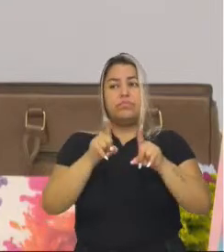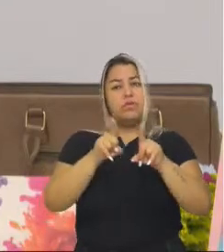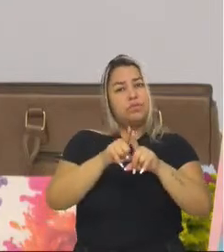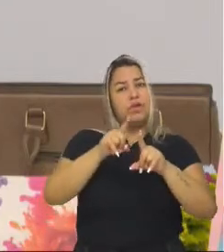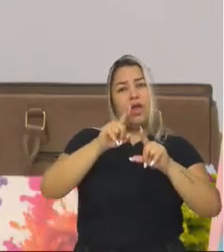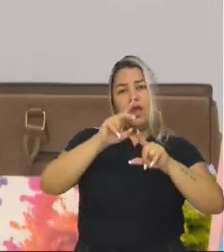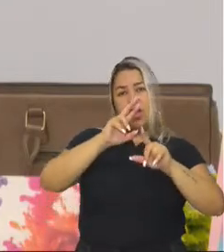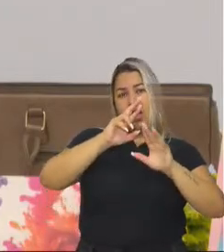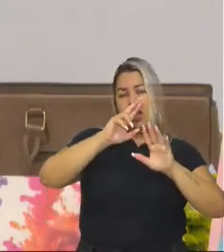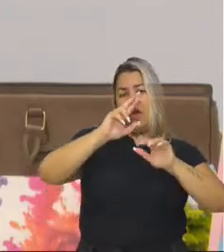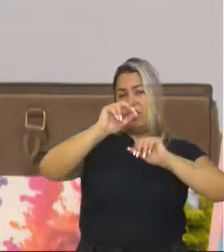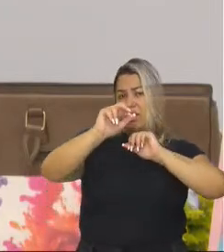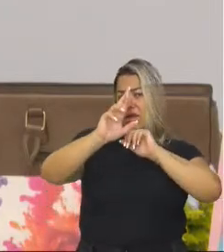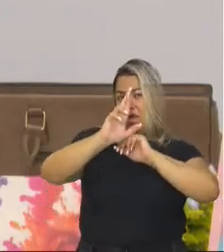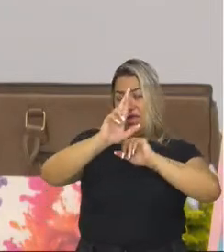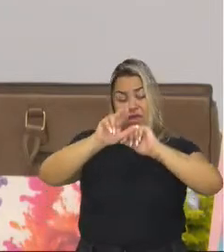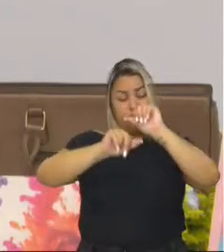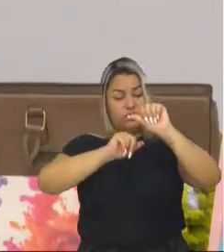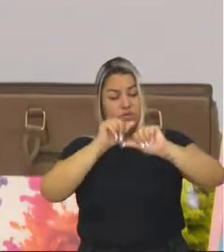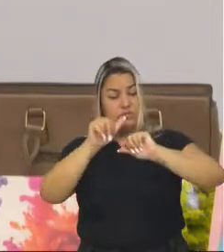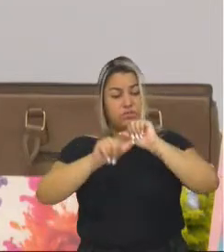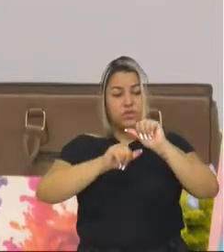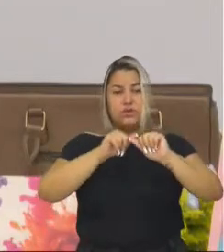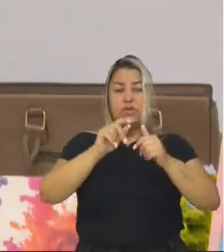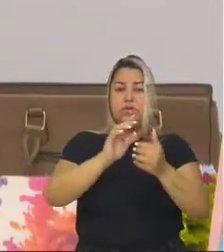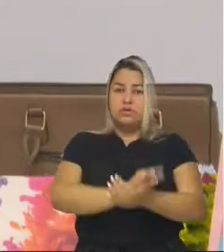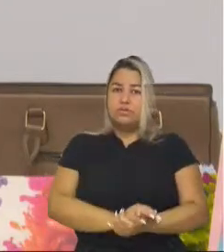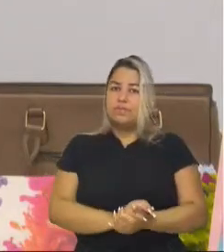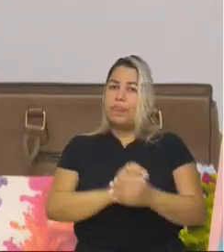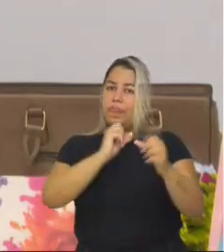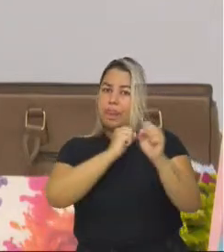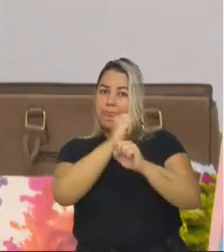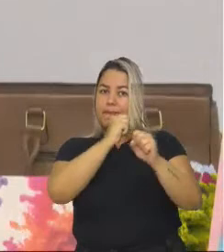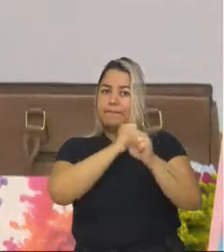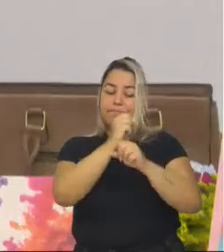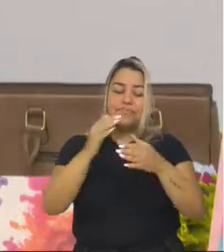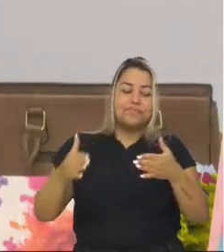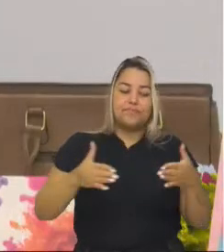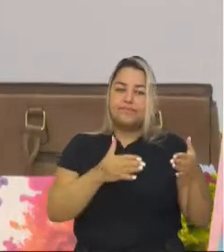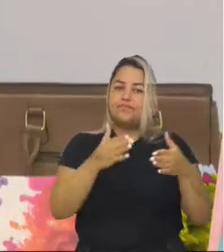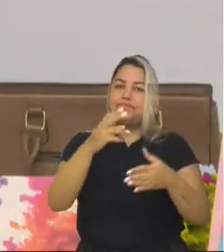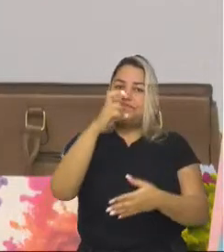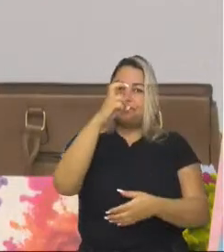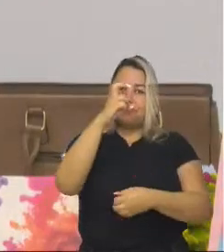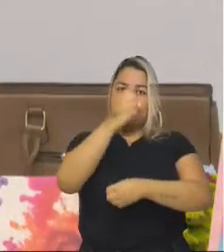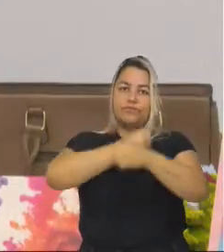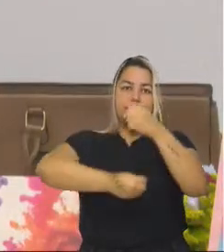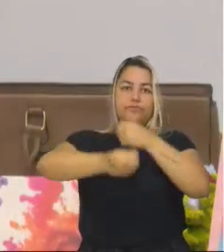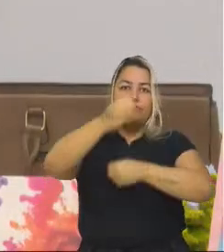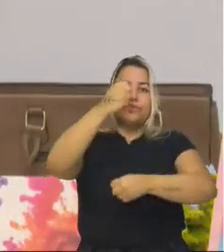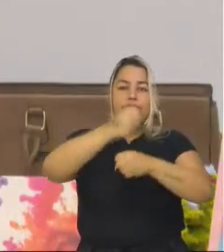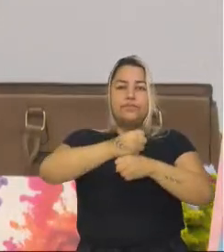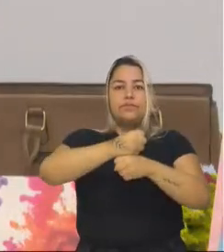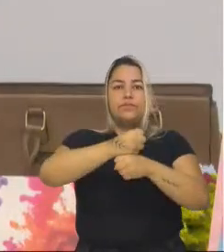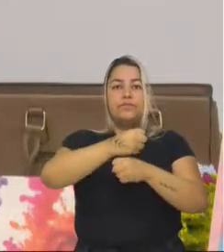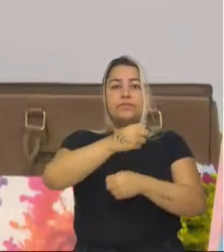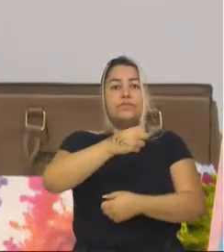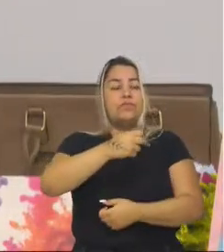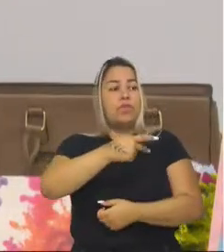revolucionário. Então, como a gente consegue construir essas trajetórias? Há 5 anos atrás eu estava presidenta da